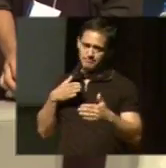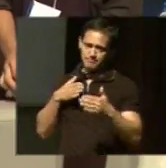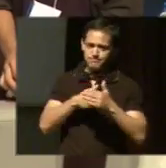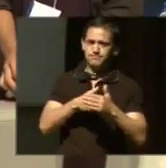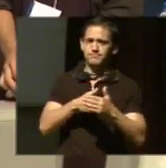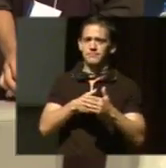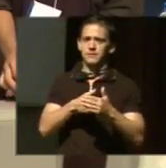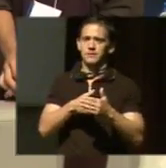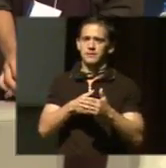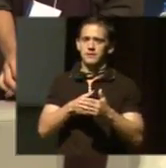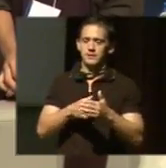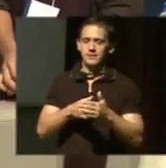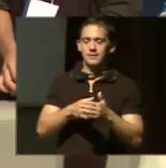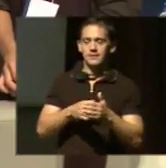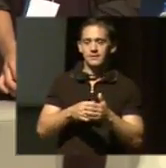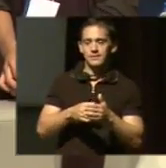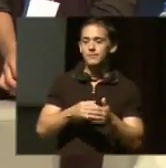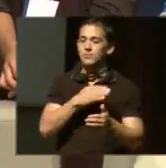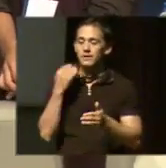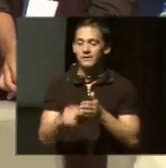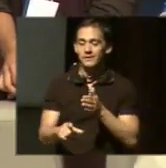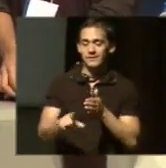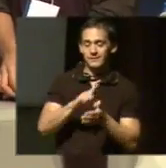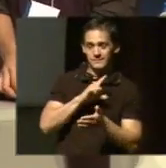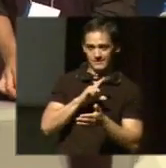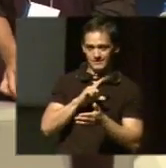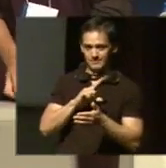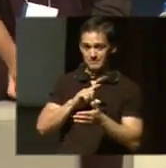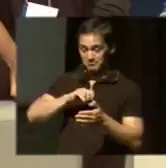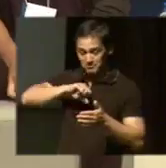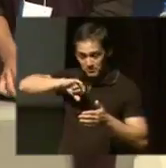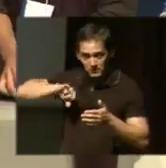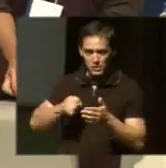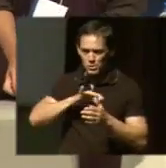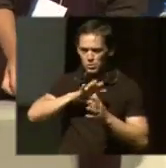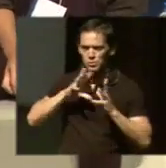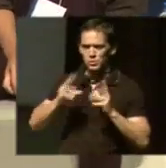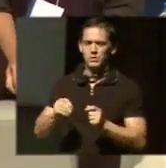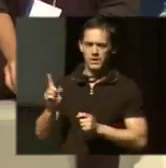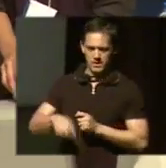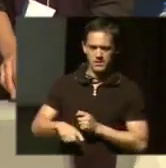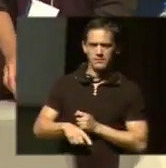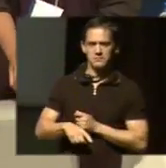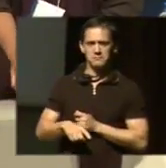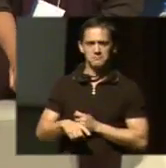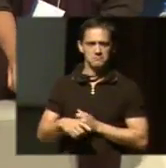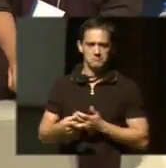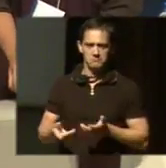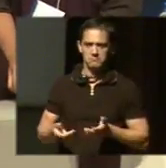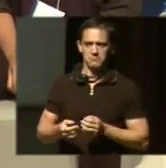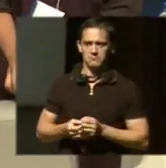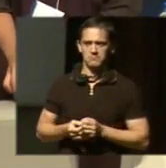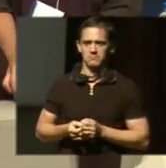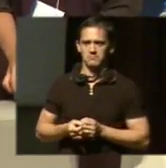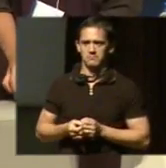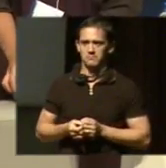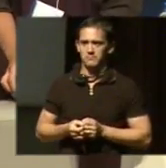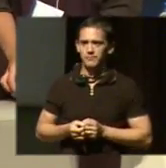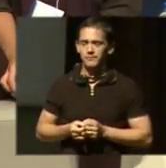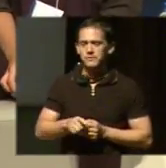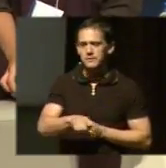possível antes de bater as botas, que nem diz o filme do Morgan Freeman e o Jack Nicholson? Seria por acaso? Vocês se